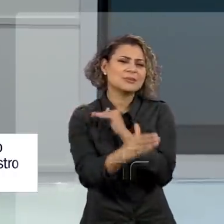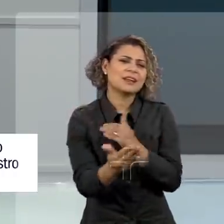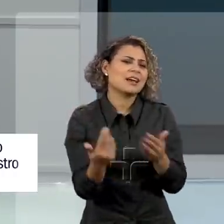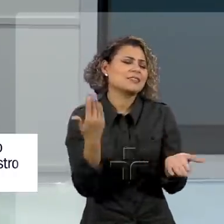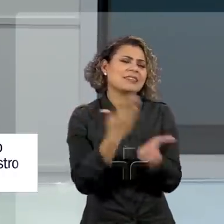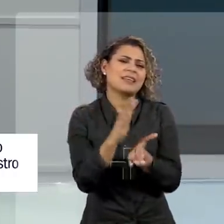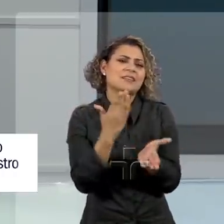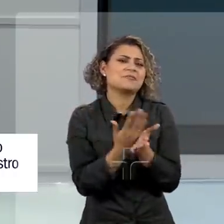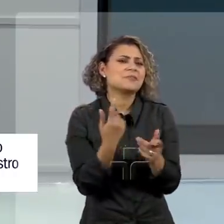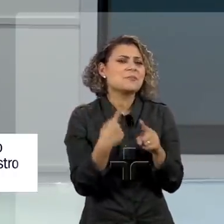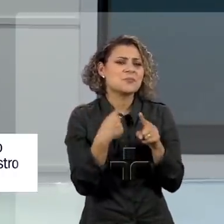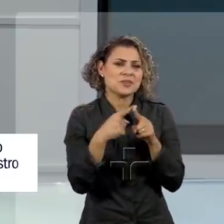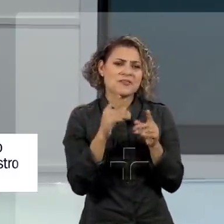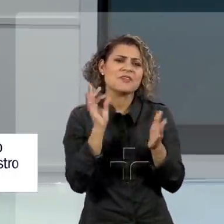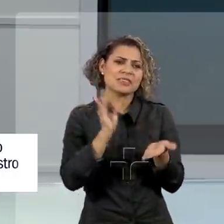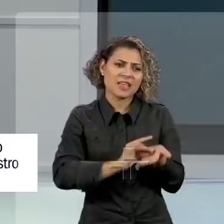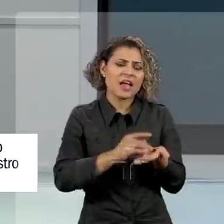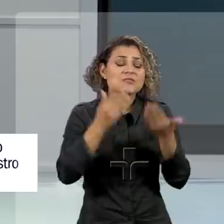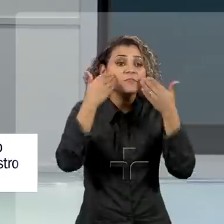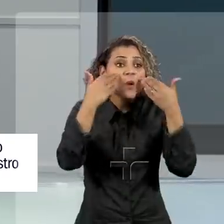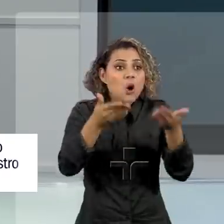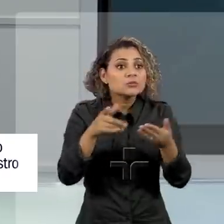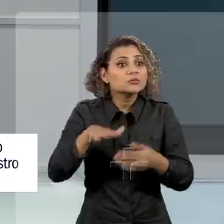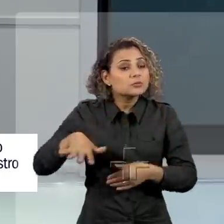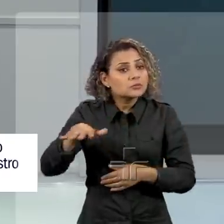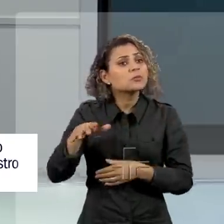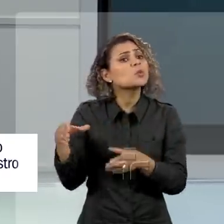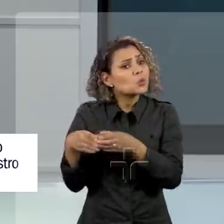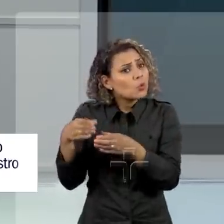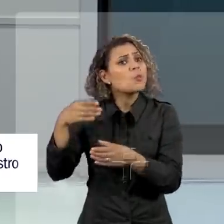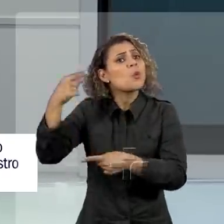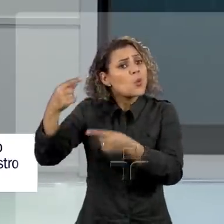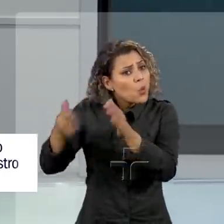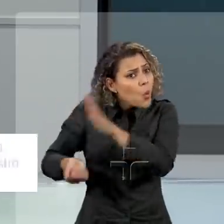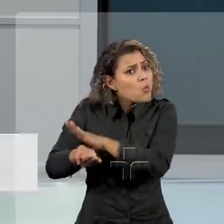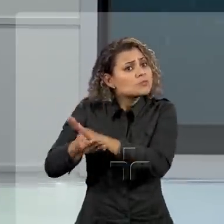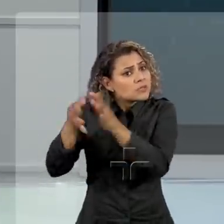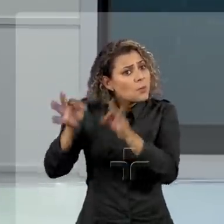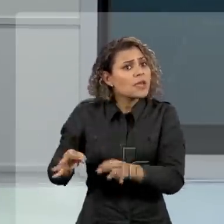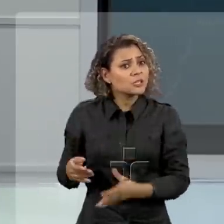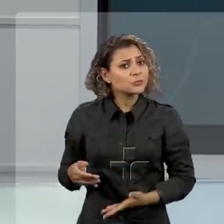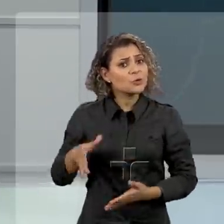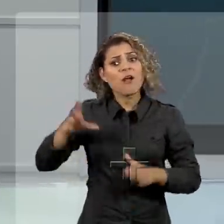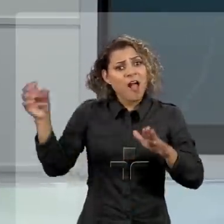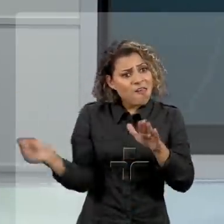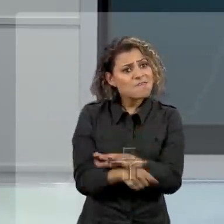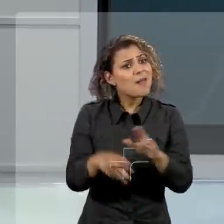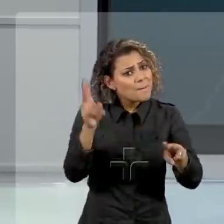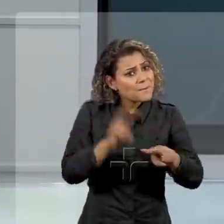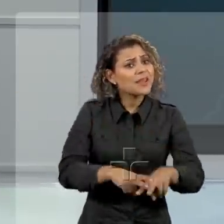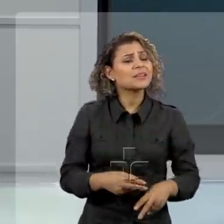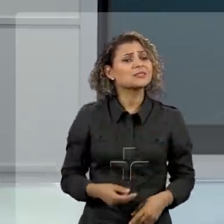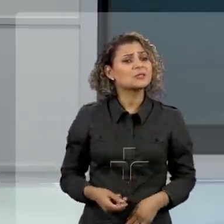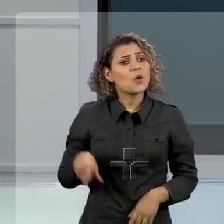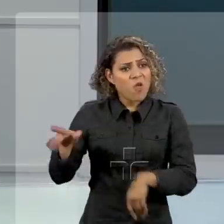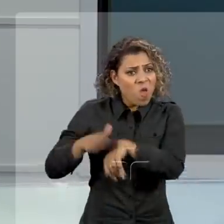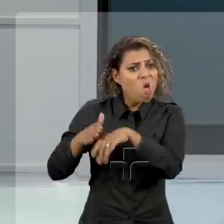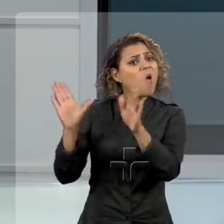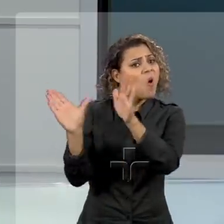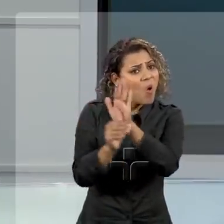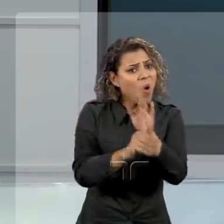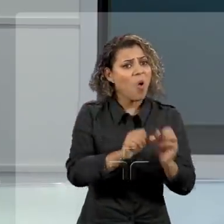os subterrâneos que foram desvelados são os da corrupção, são os da depreciação dos bens públicos,